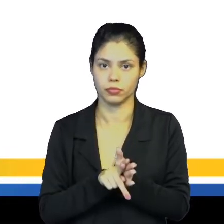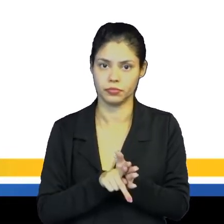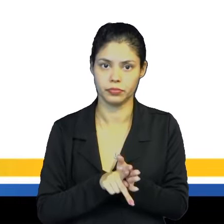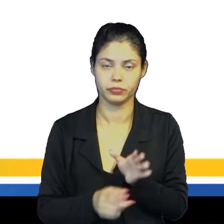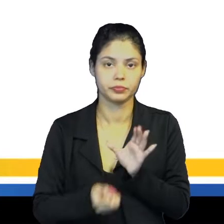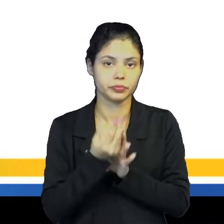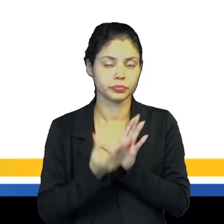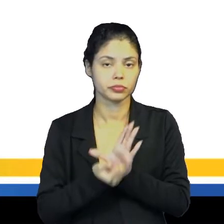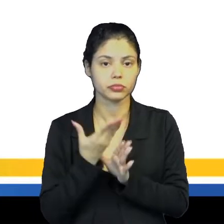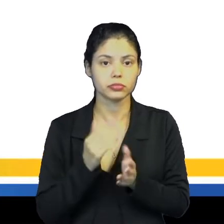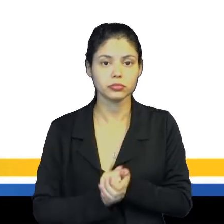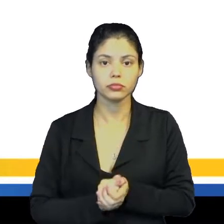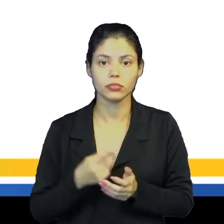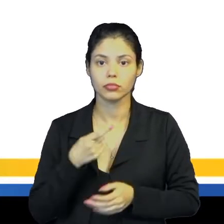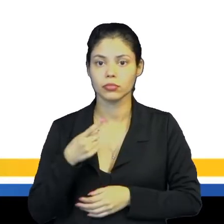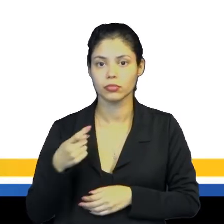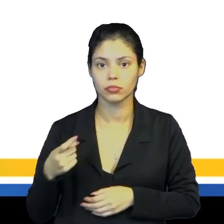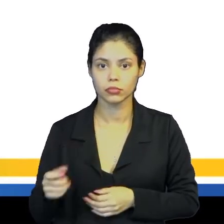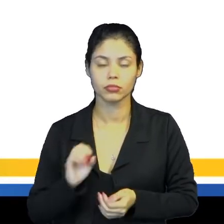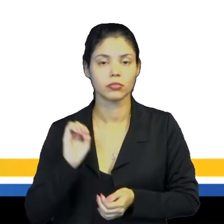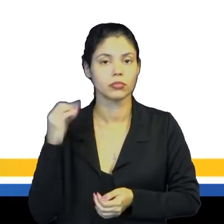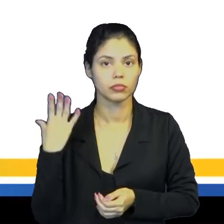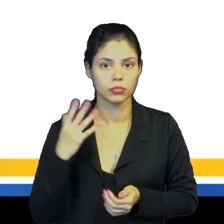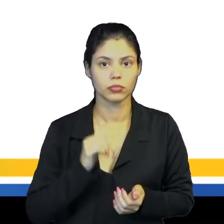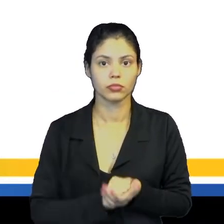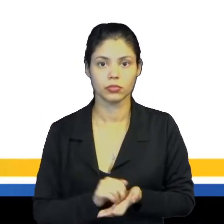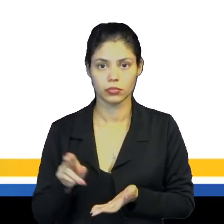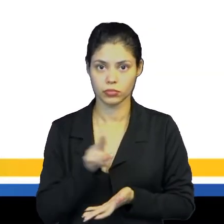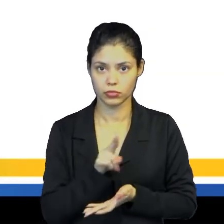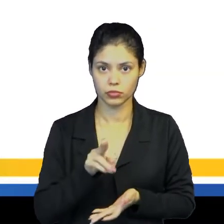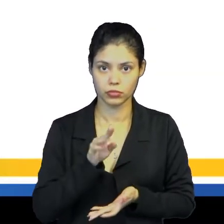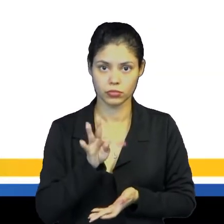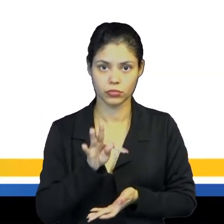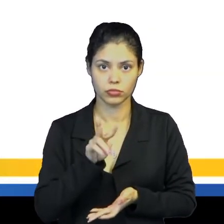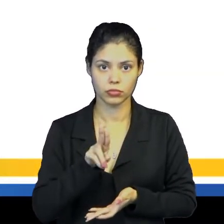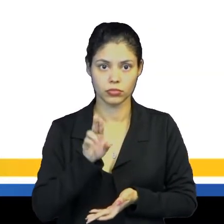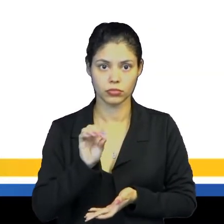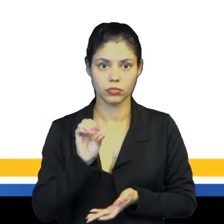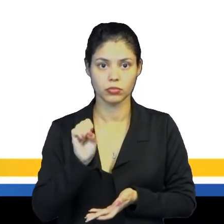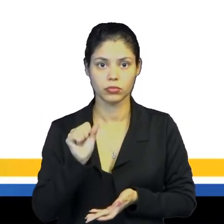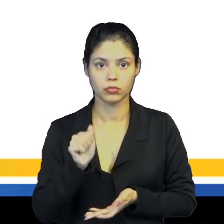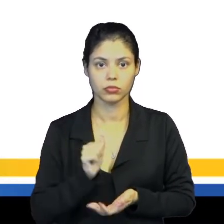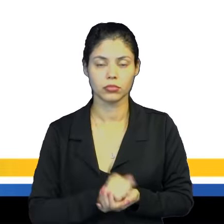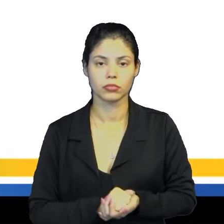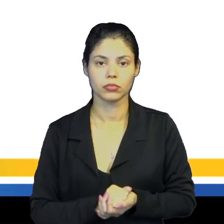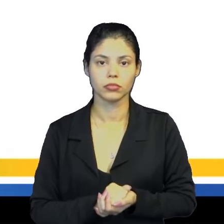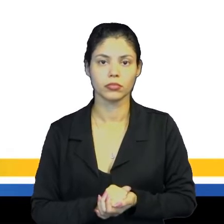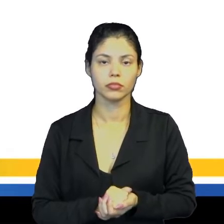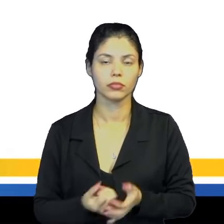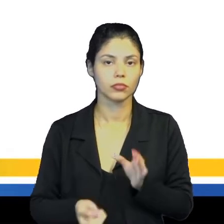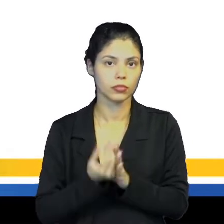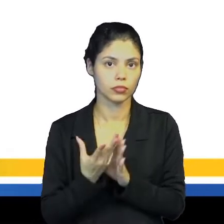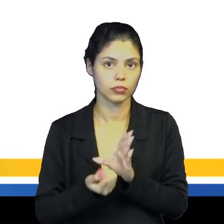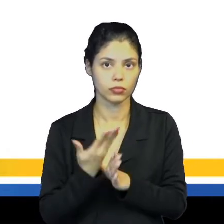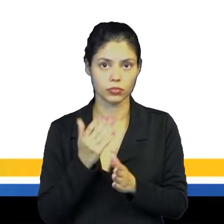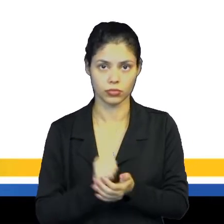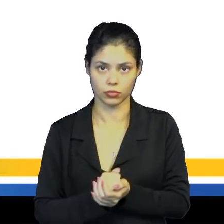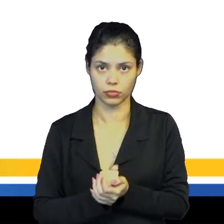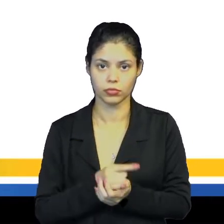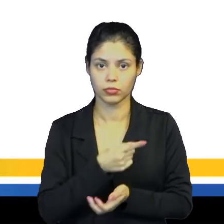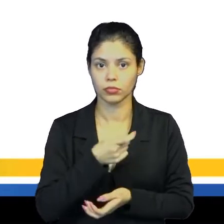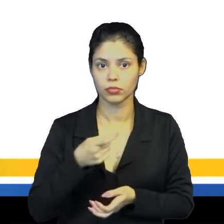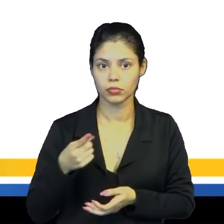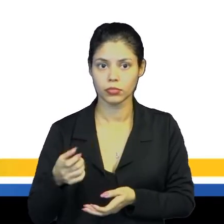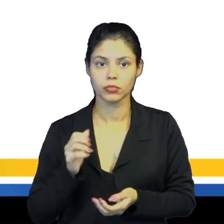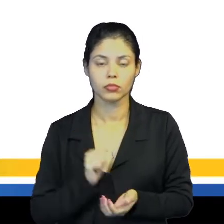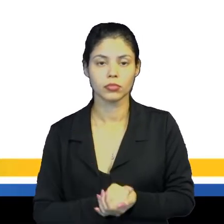essa produção desse espermatozoide vai acontecer lá nos chamados tubos seminíferos. Com essa produção, o espermatozoide ele